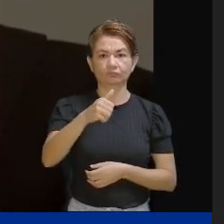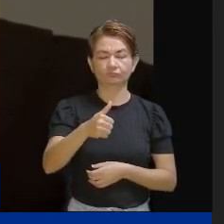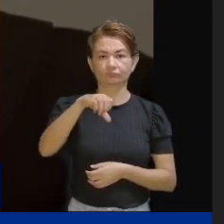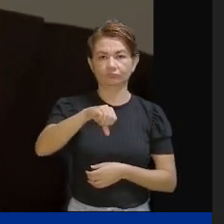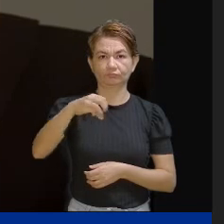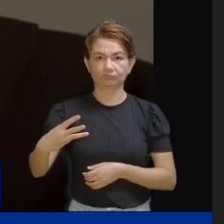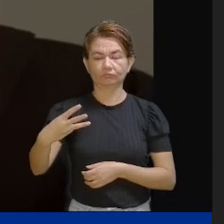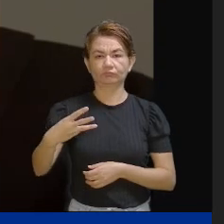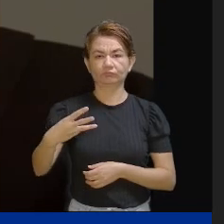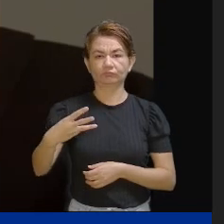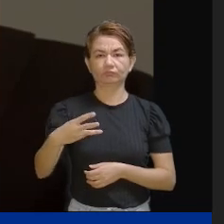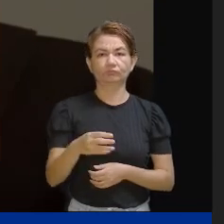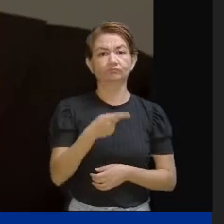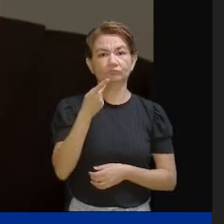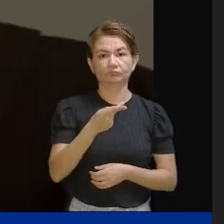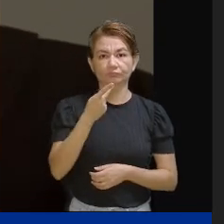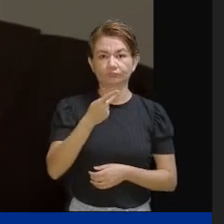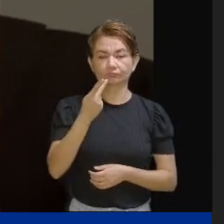52.00.193,